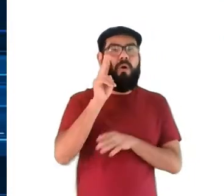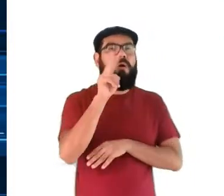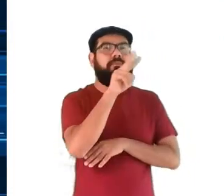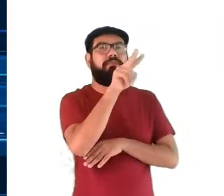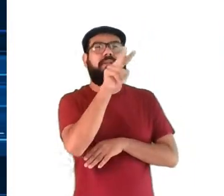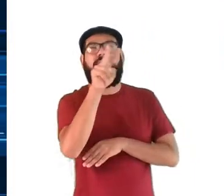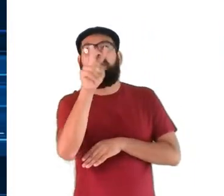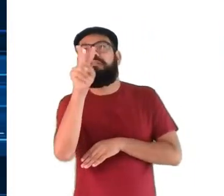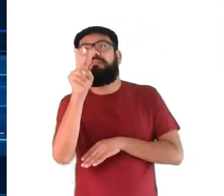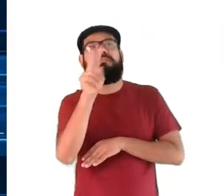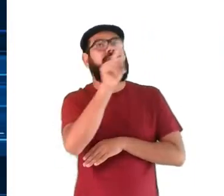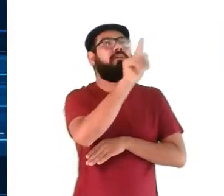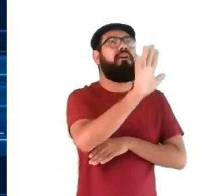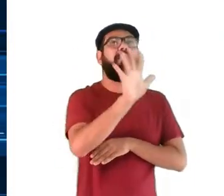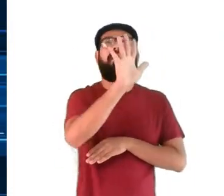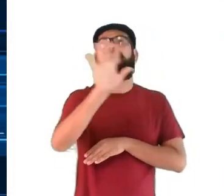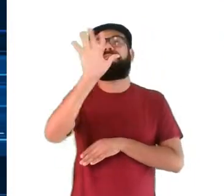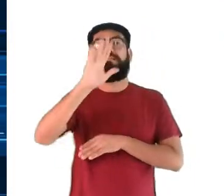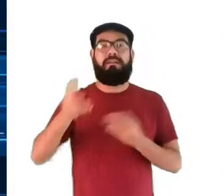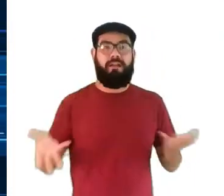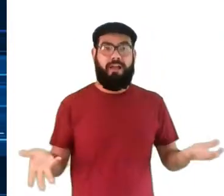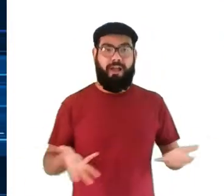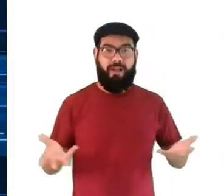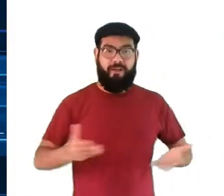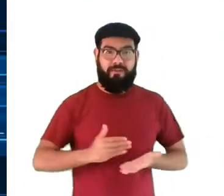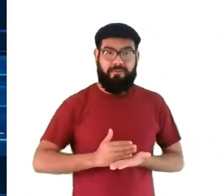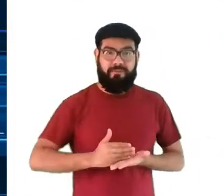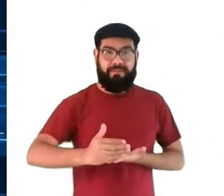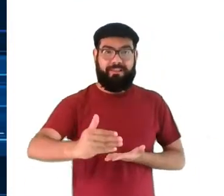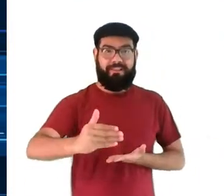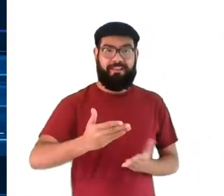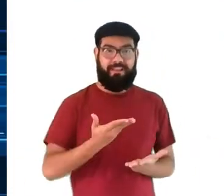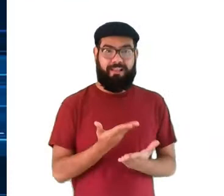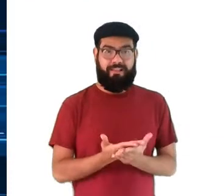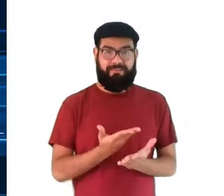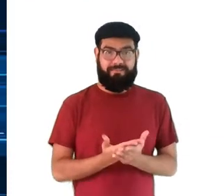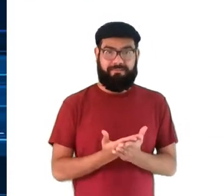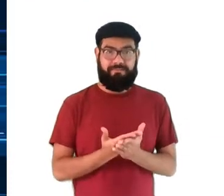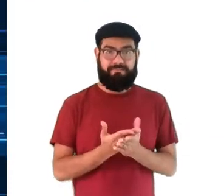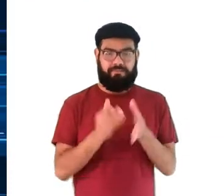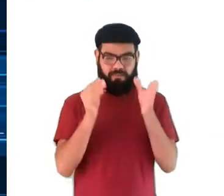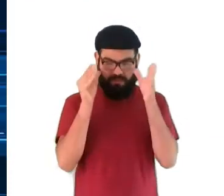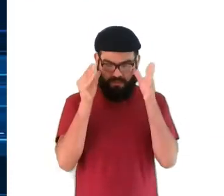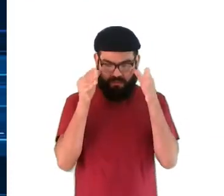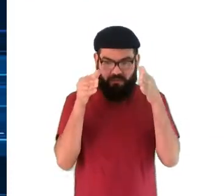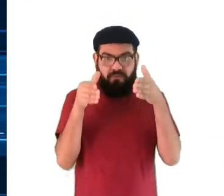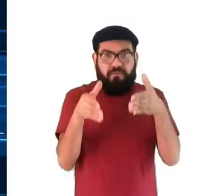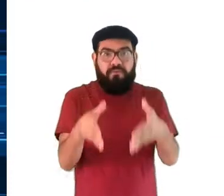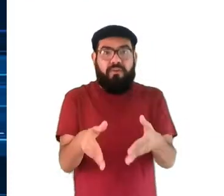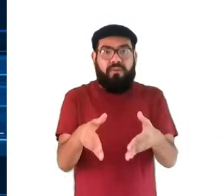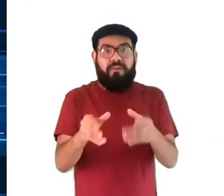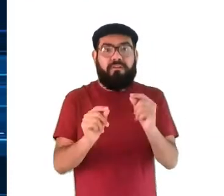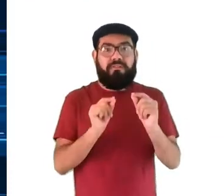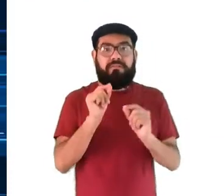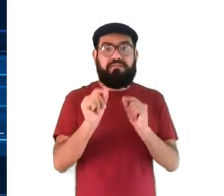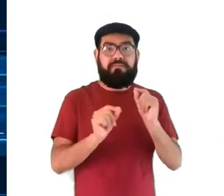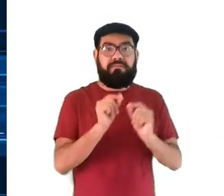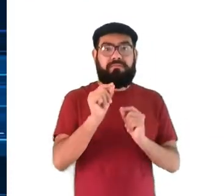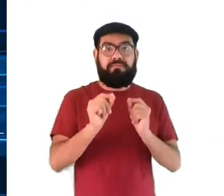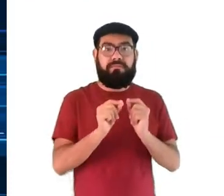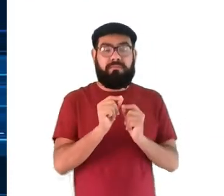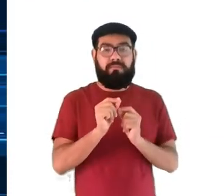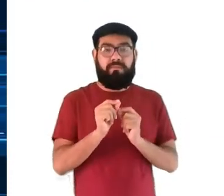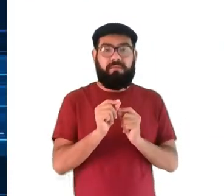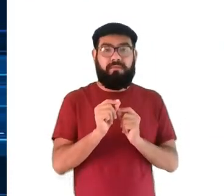nossa aula. E o destaque que nós vamos dar sobre a adolescência é exatamente a adolescência no